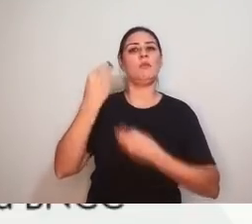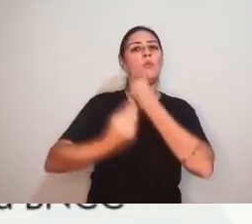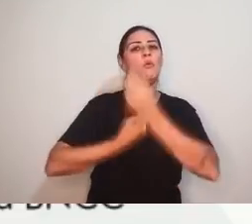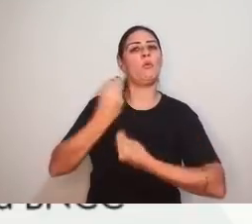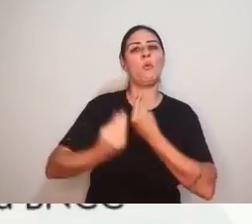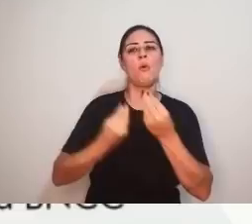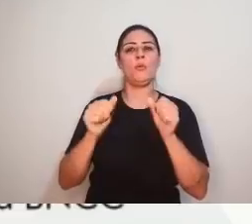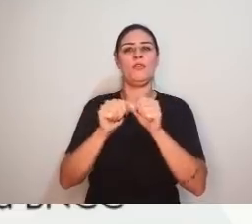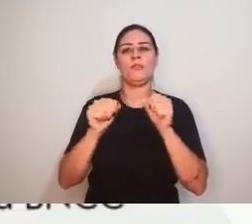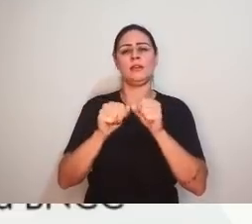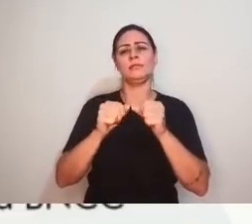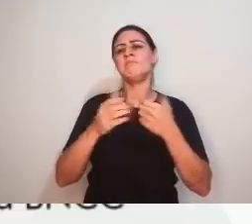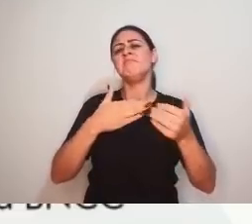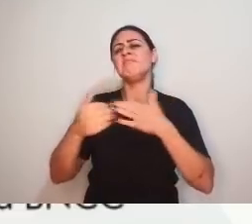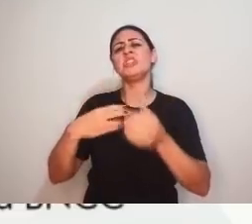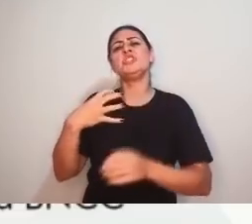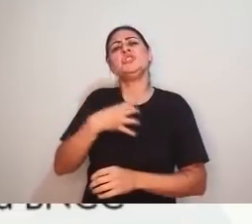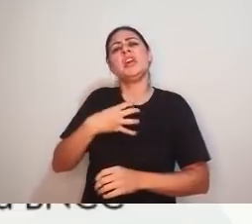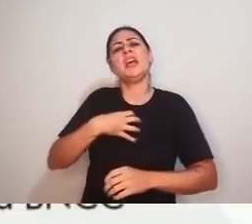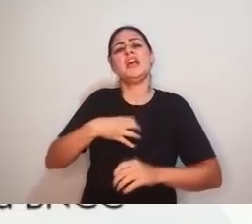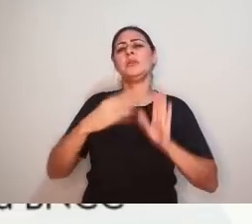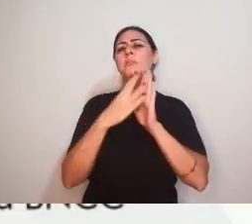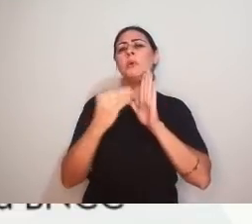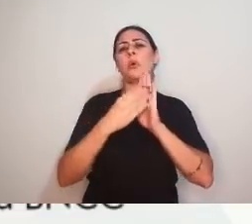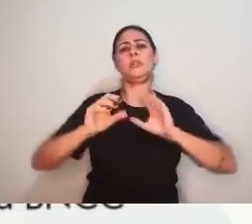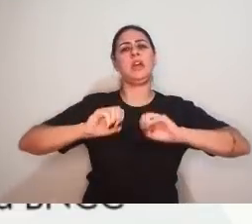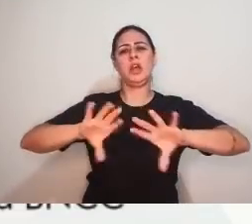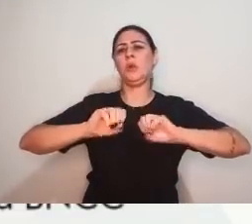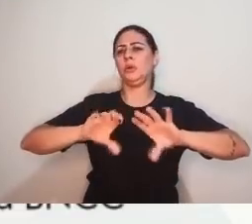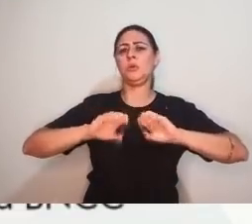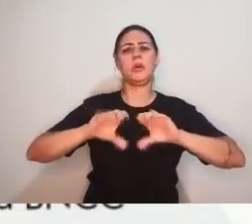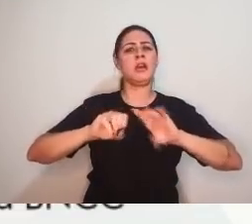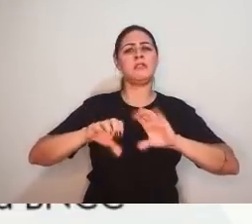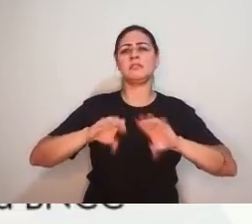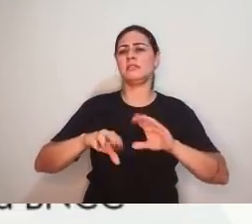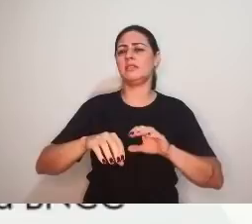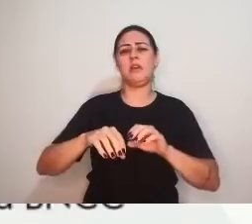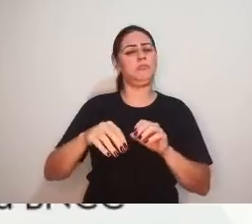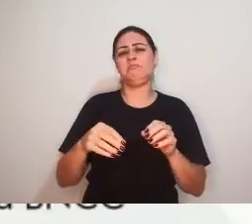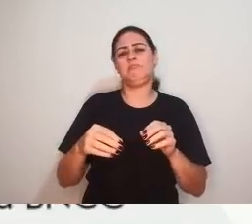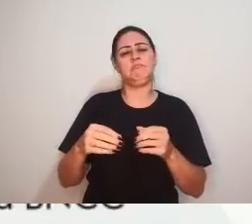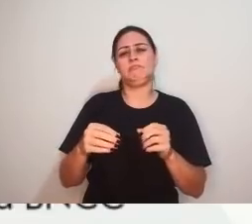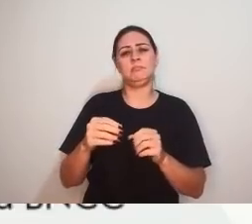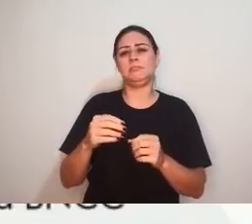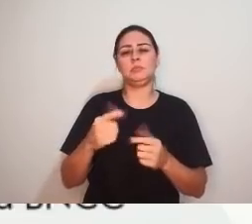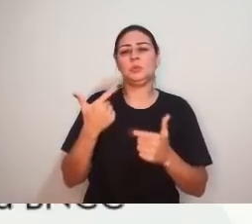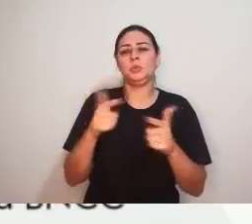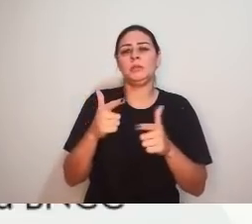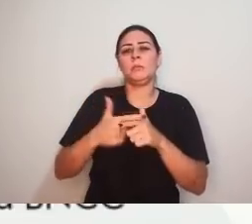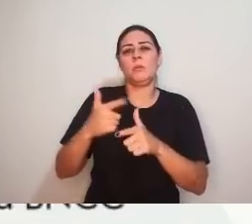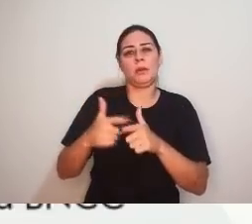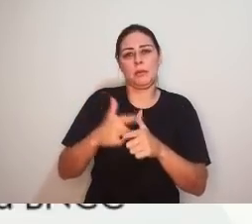estar atuando, independentemente de qual modelo de educação está se pregando, adotando,